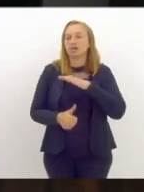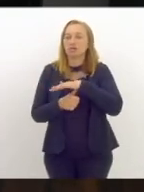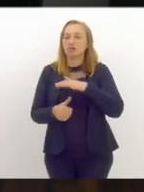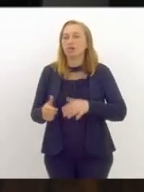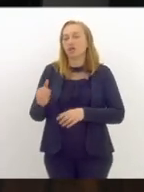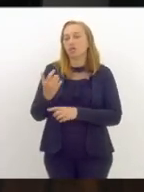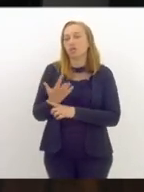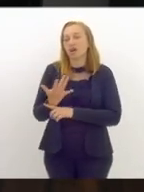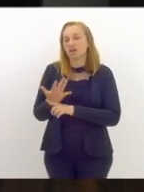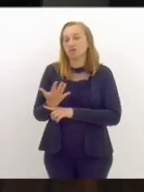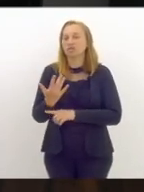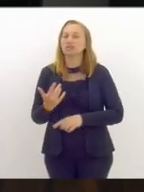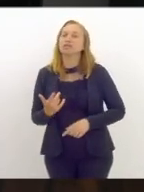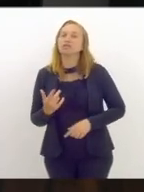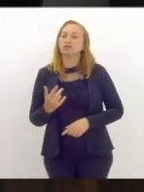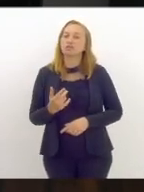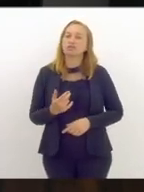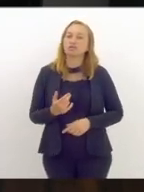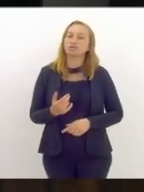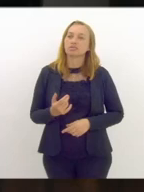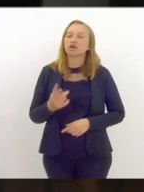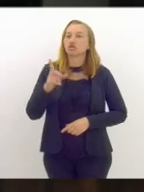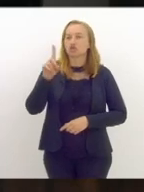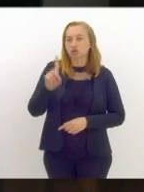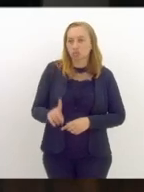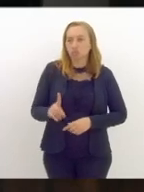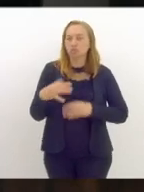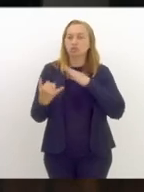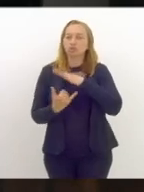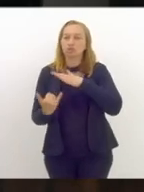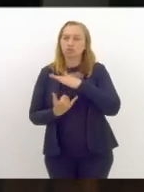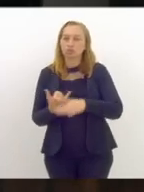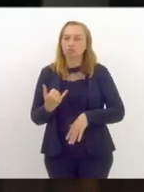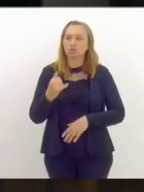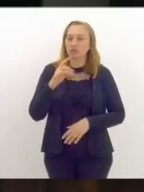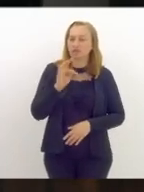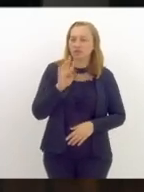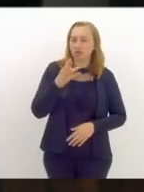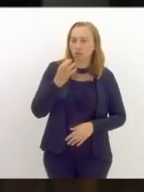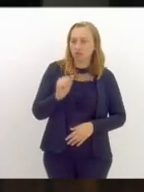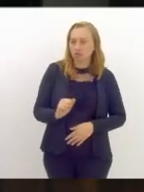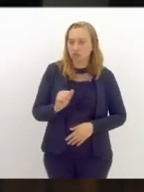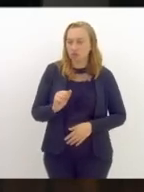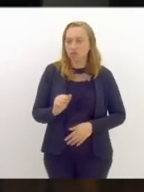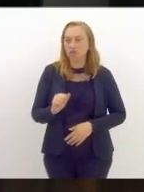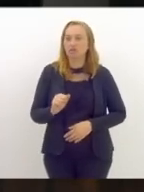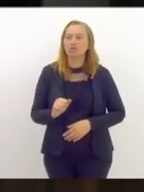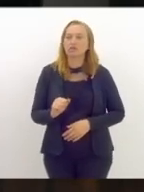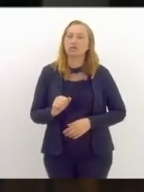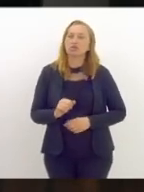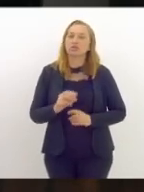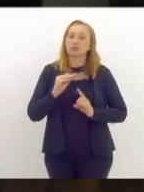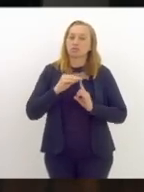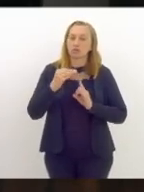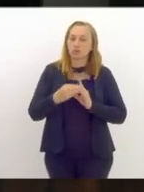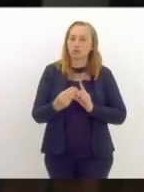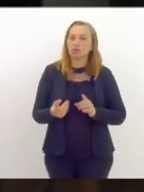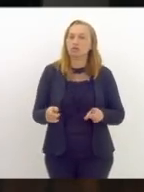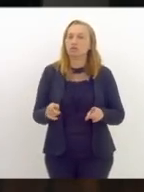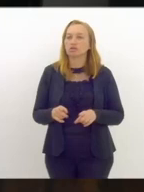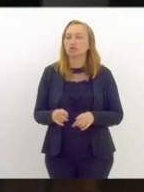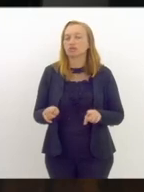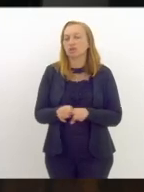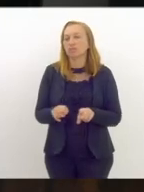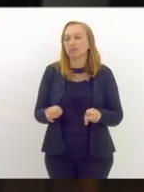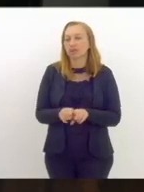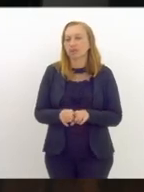UERJ, Valdileia Veloso, diretora do Instituto Nacional de Infectologia, Evandro Chagas, da Fiocruz, e também aqui